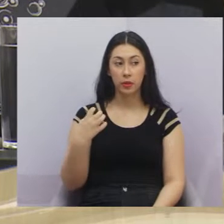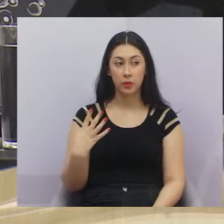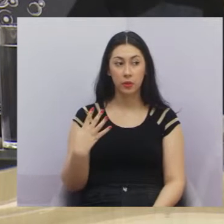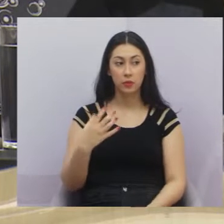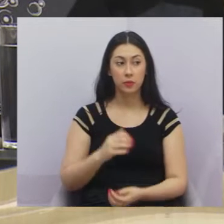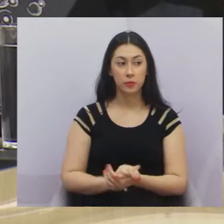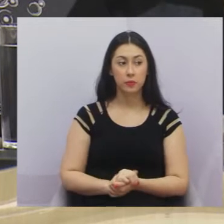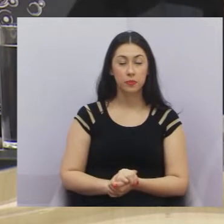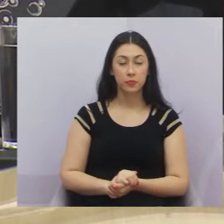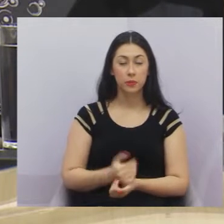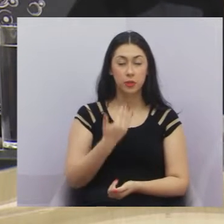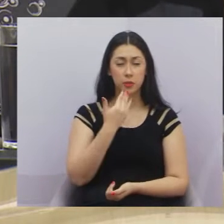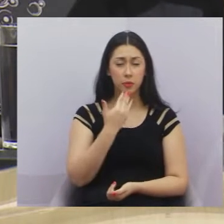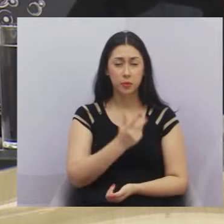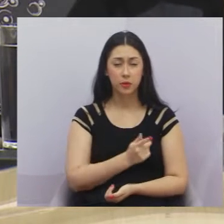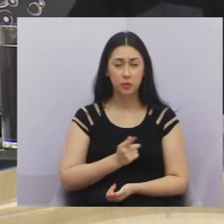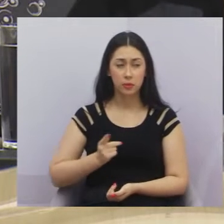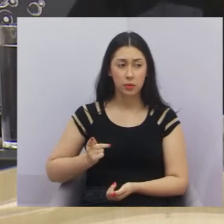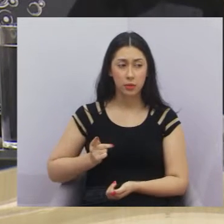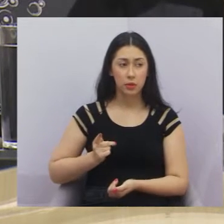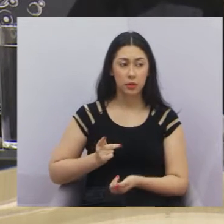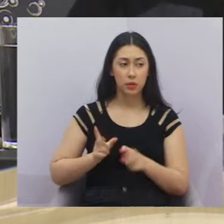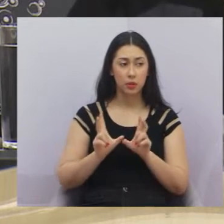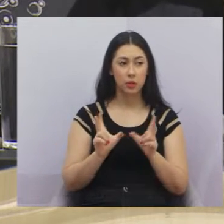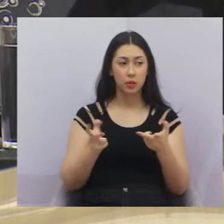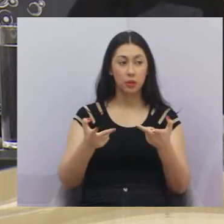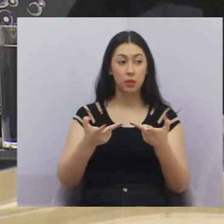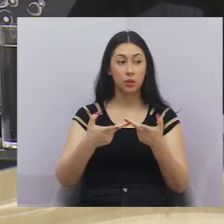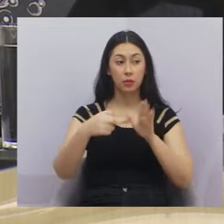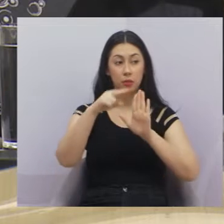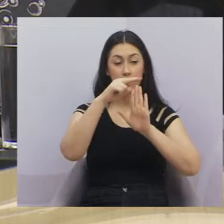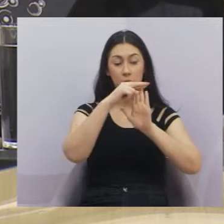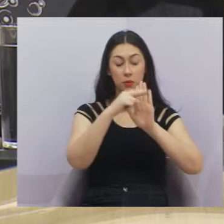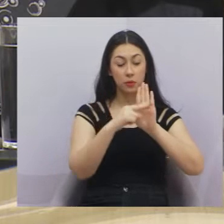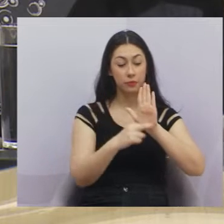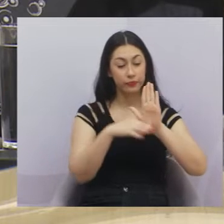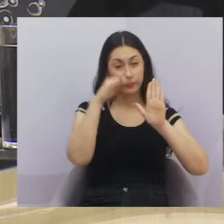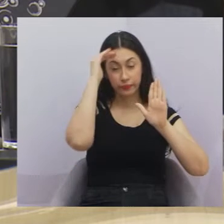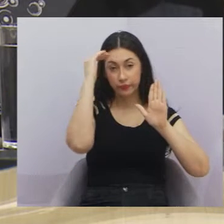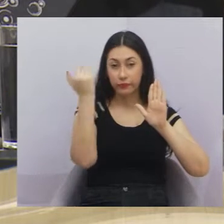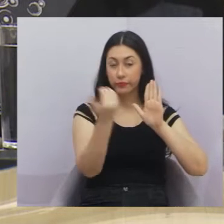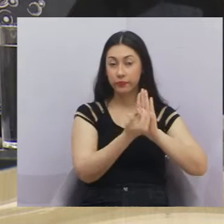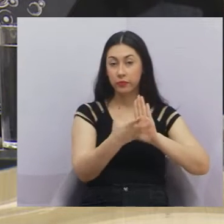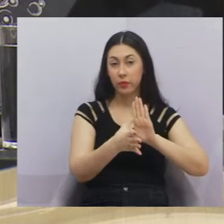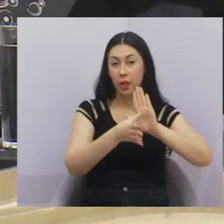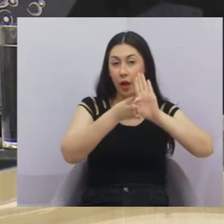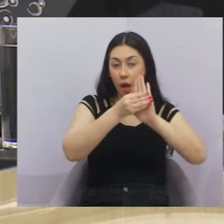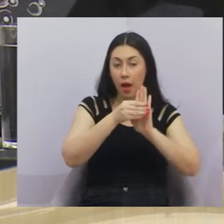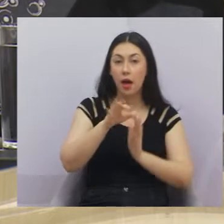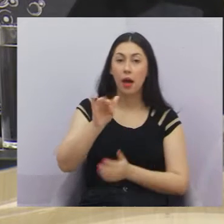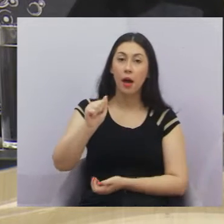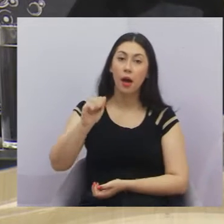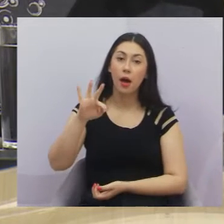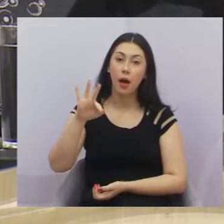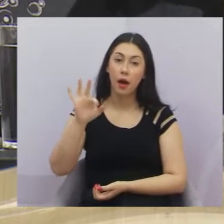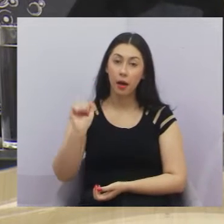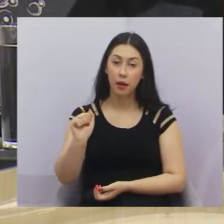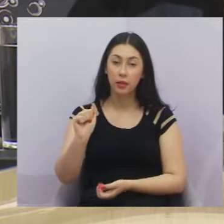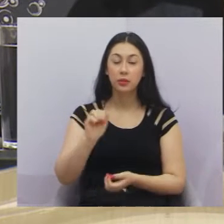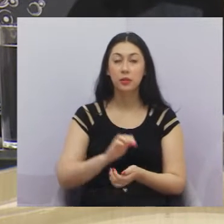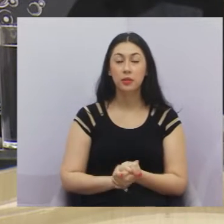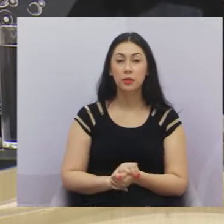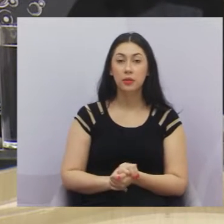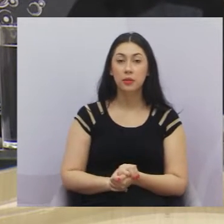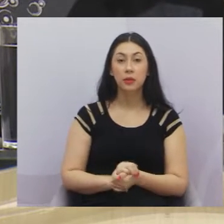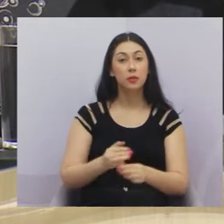484/2021. Requeremos, excelentíssimo senhor presidente dessa casa, cumpridas as formalidades regimentais que constem na ata dos trabalhos dessa sessão, o